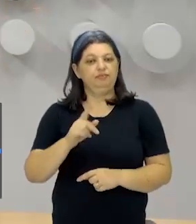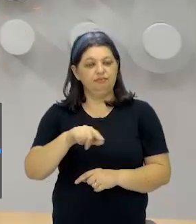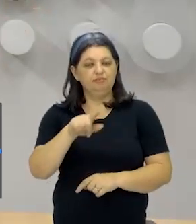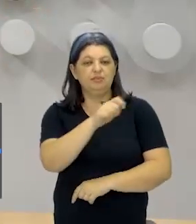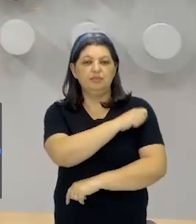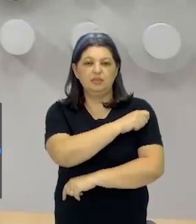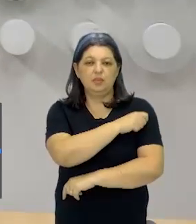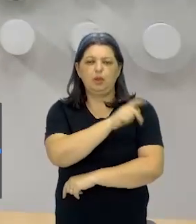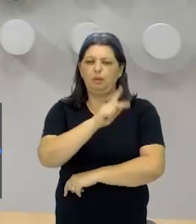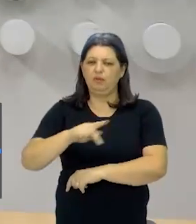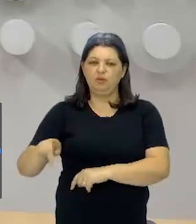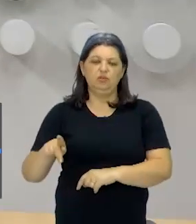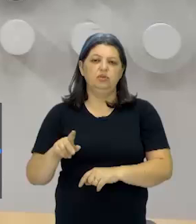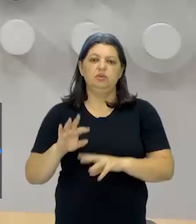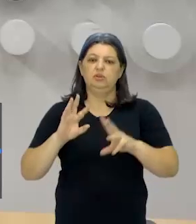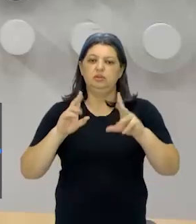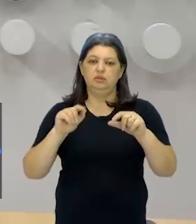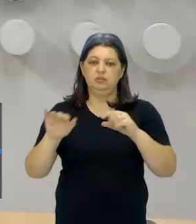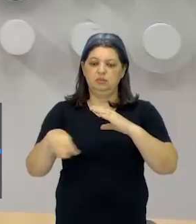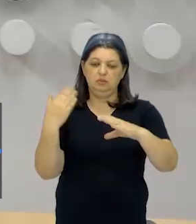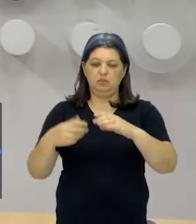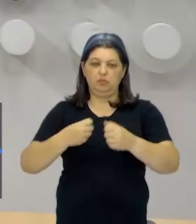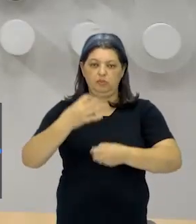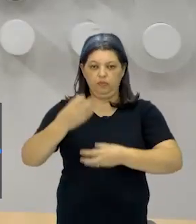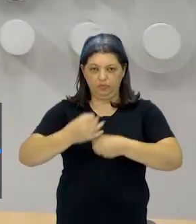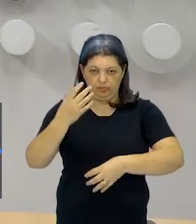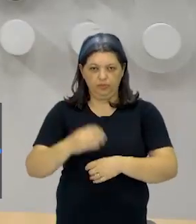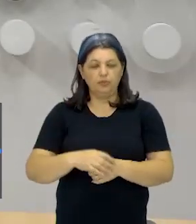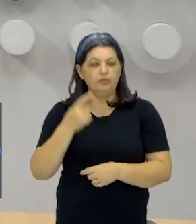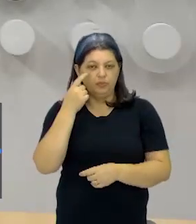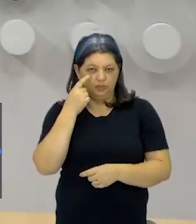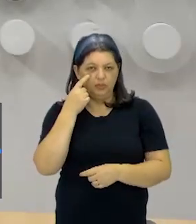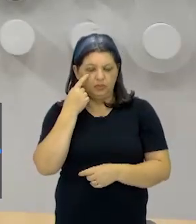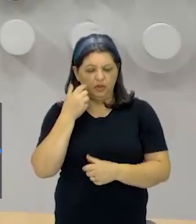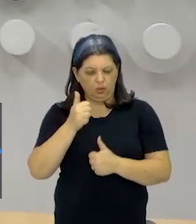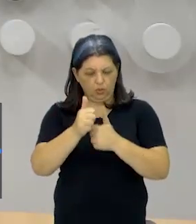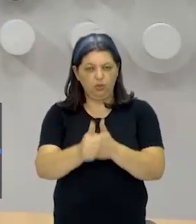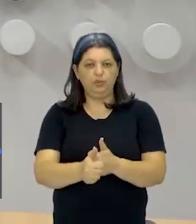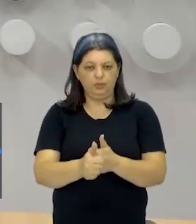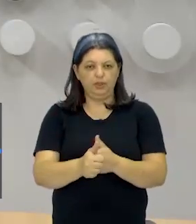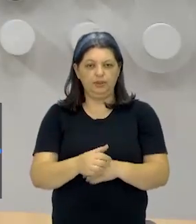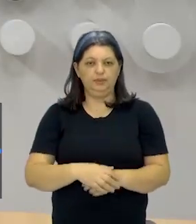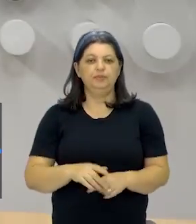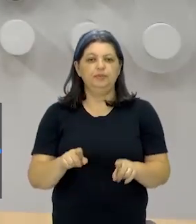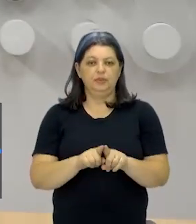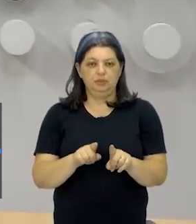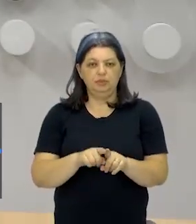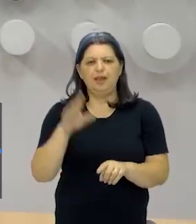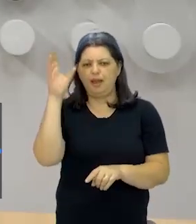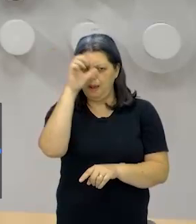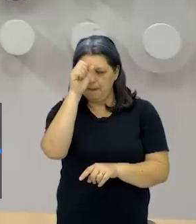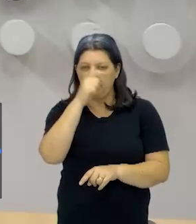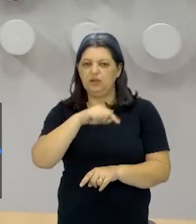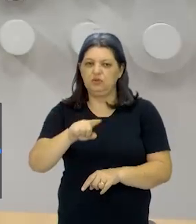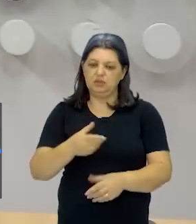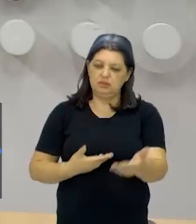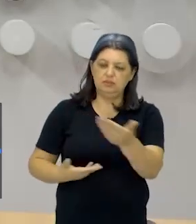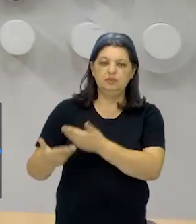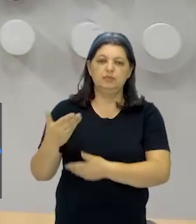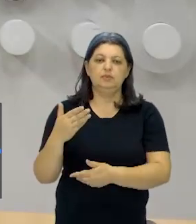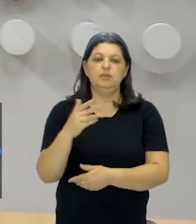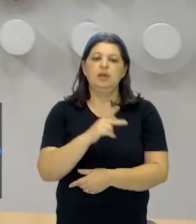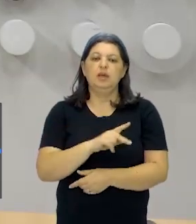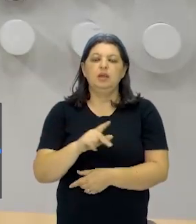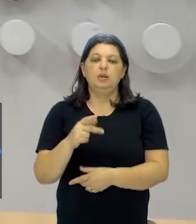estudantes, professores, mandem a participação de vocês aqui no chat, que eu estou para acompanhar também, aprender muito com vocês, como o professor Mauro falou.